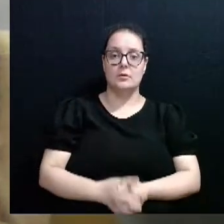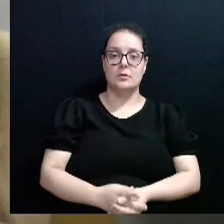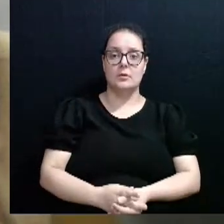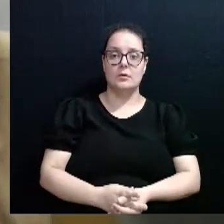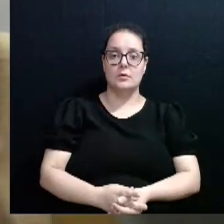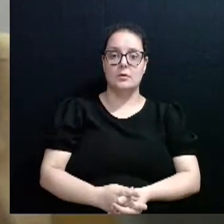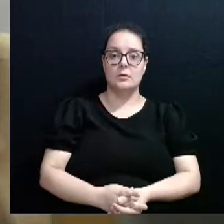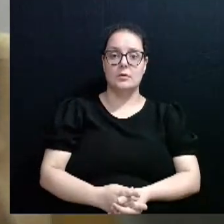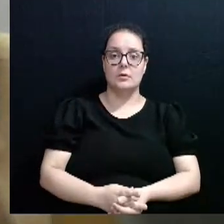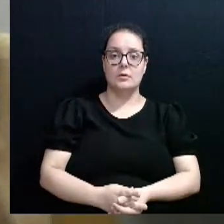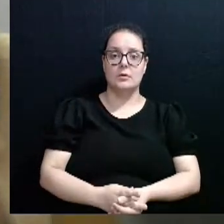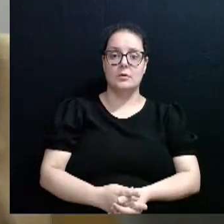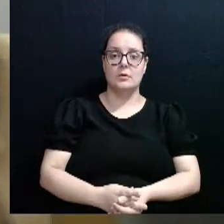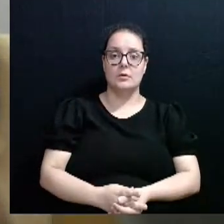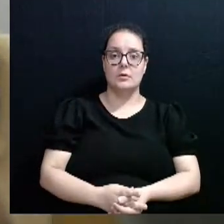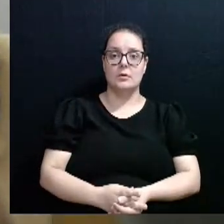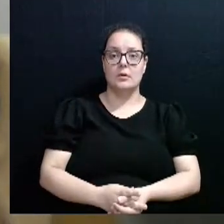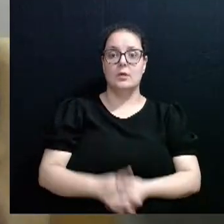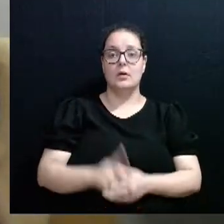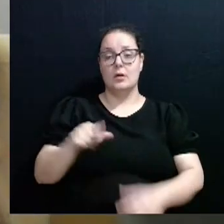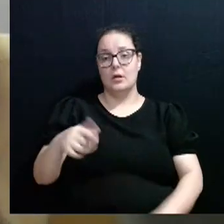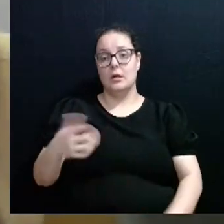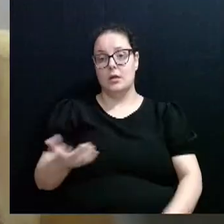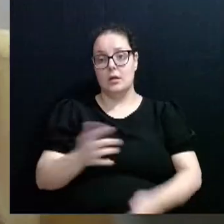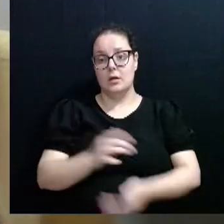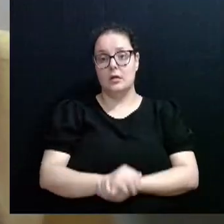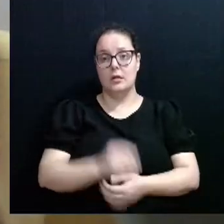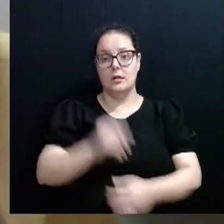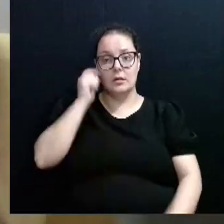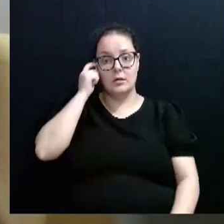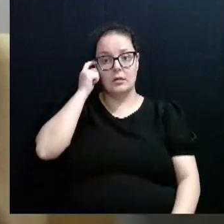Vai naquela questão que eu mencionei, né?